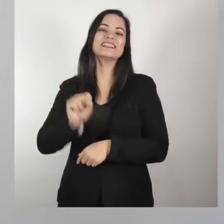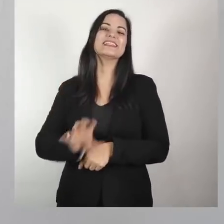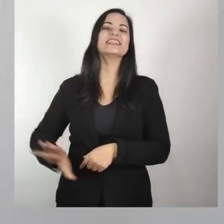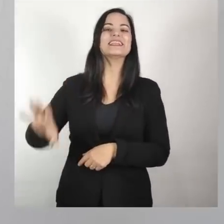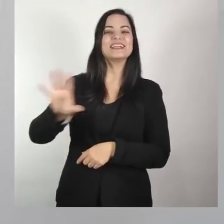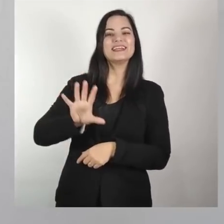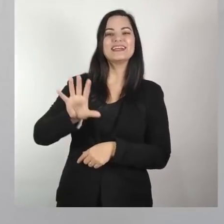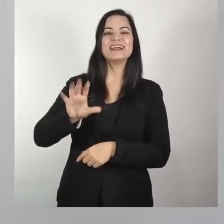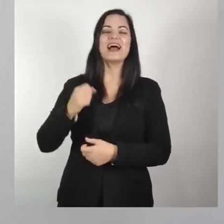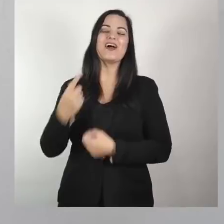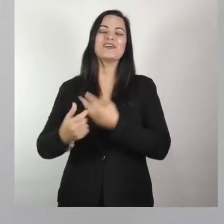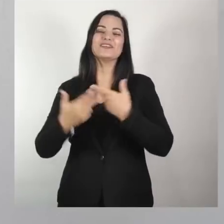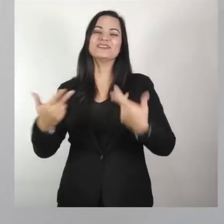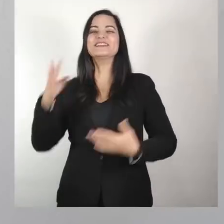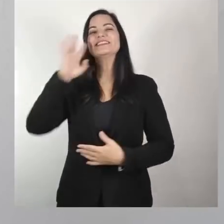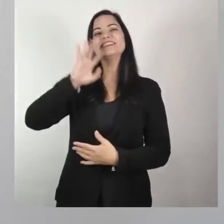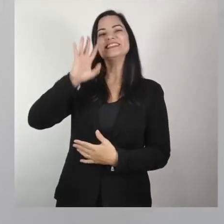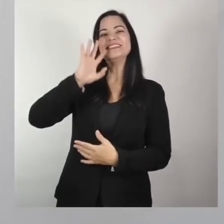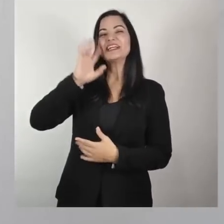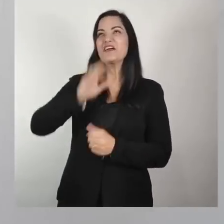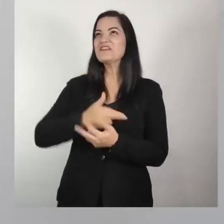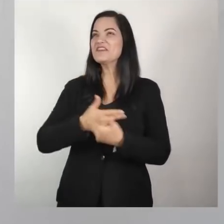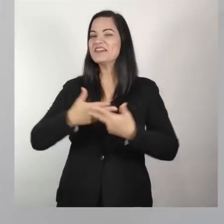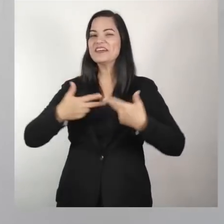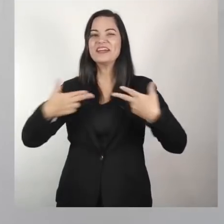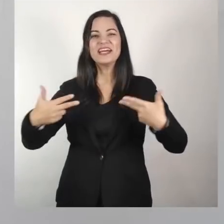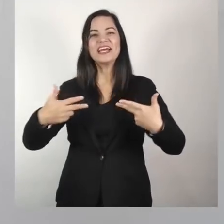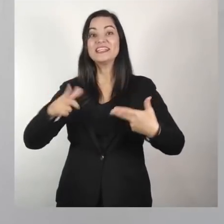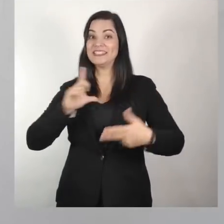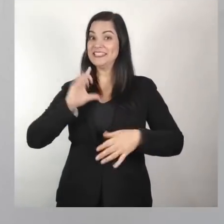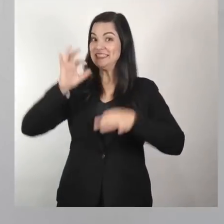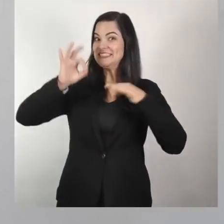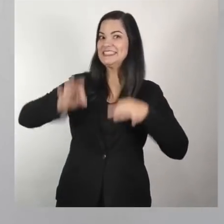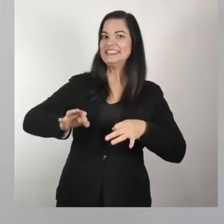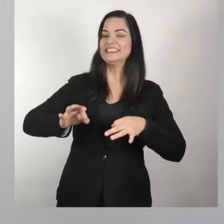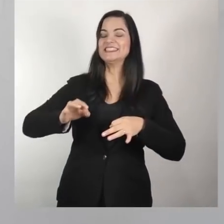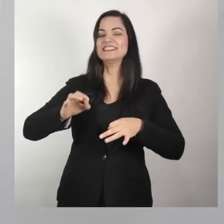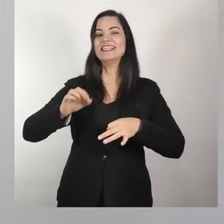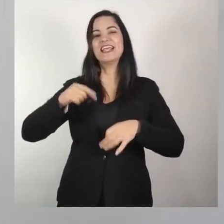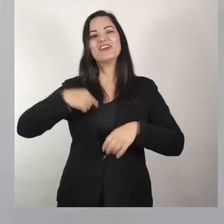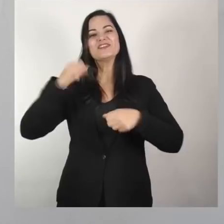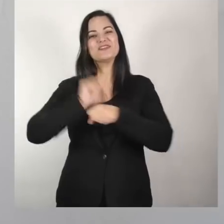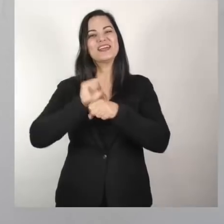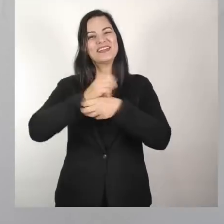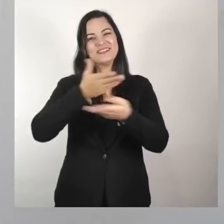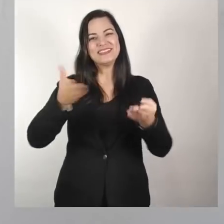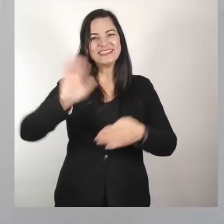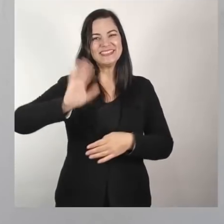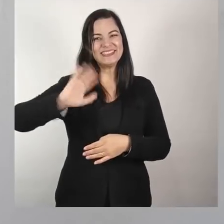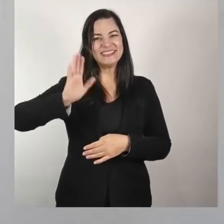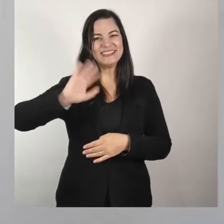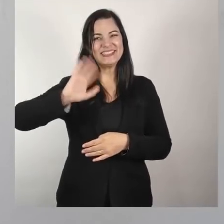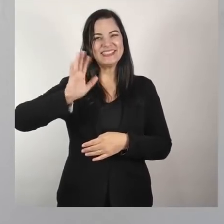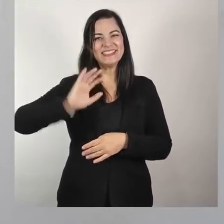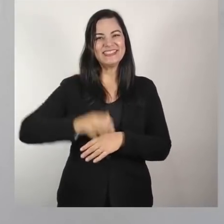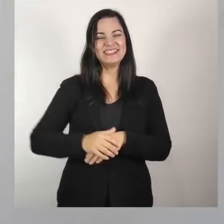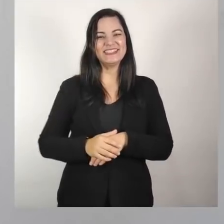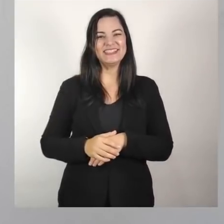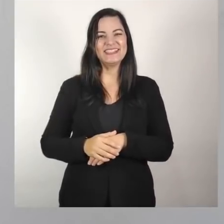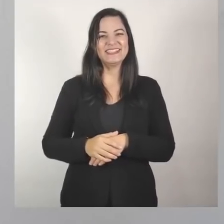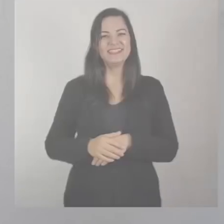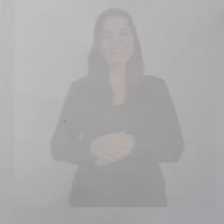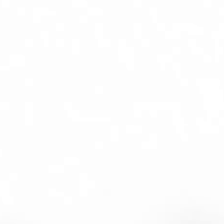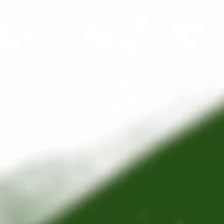região Sudeste. Vamos falar de algumas coisas bem legais, eu te garanto, e vou ficar aqui à sua espera.